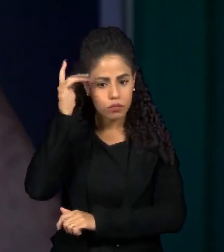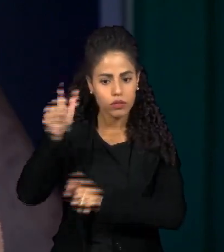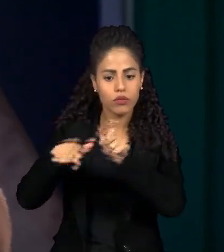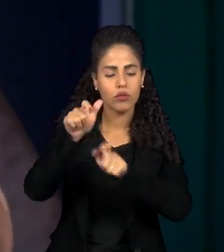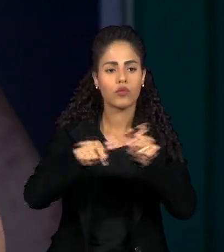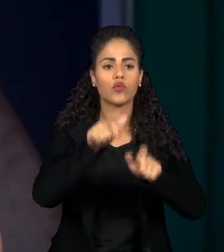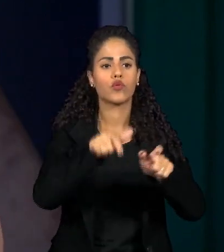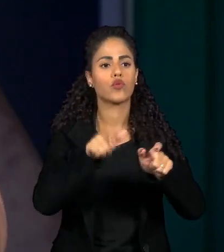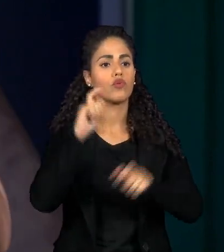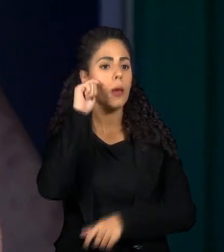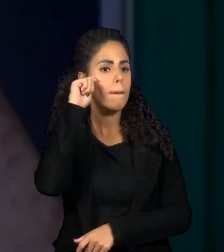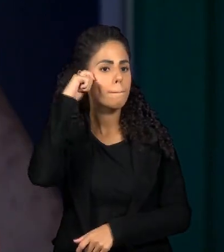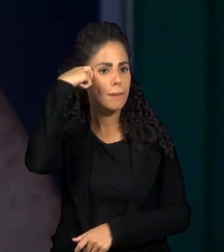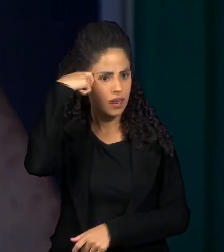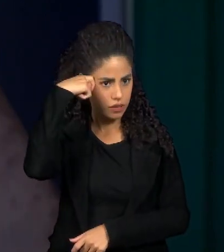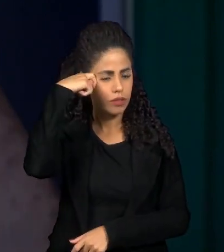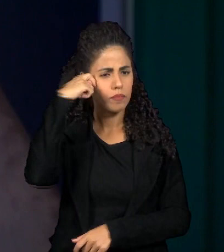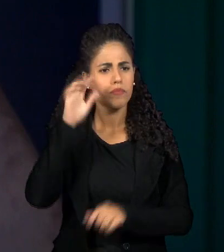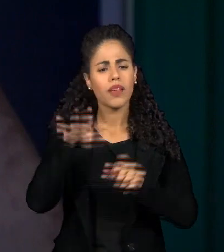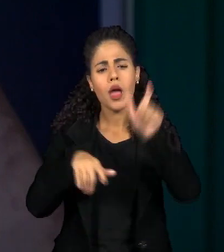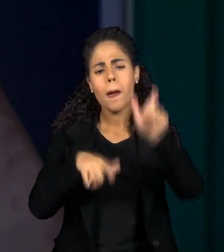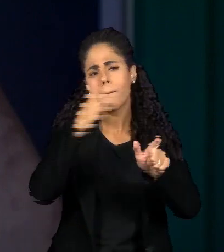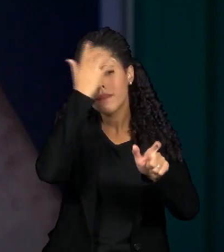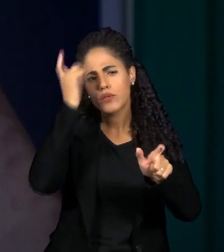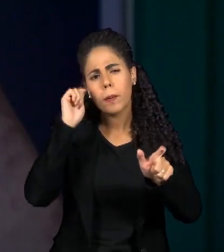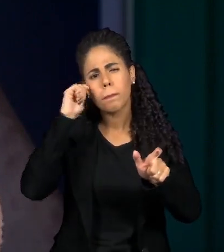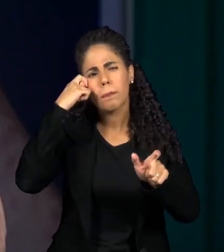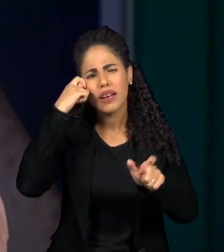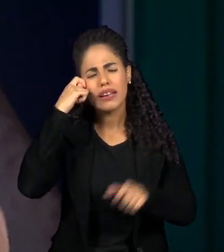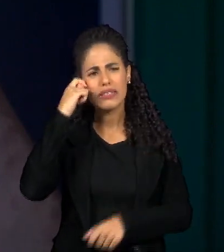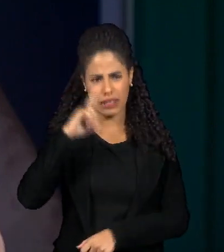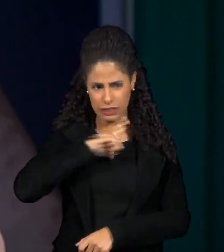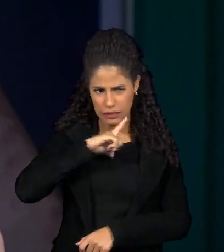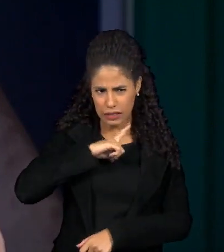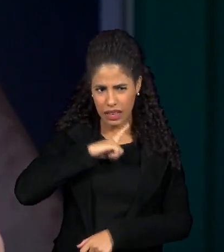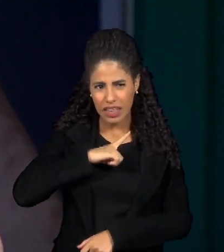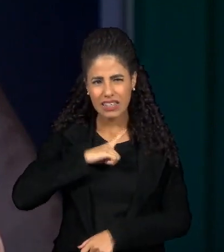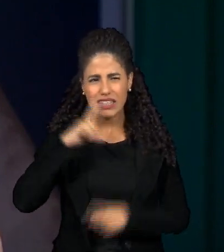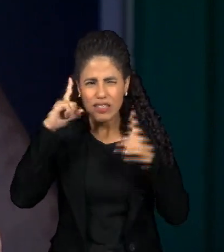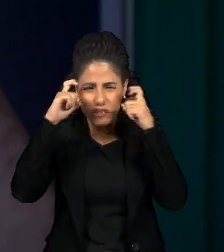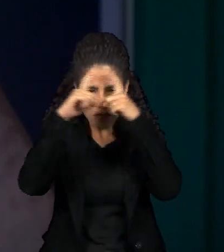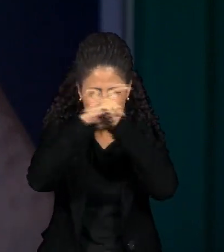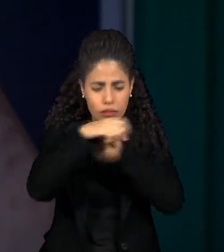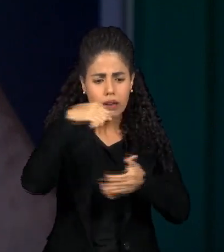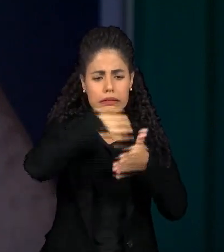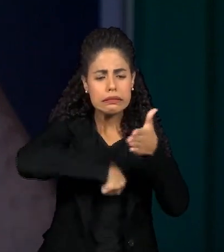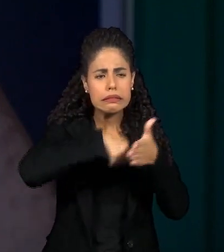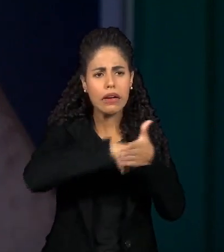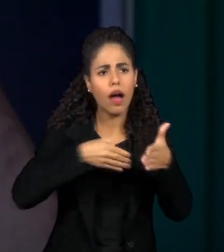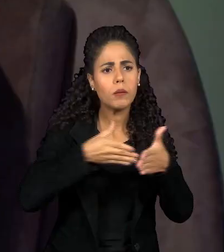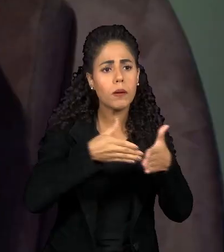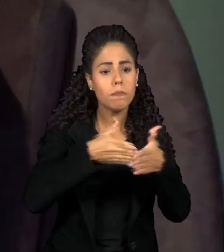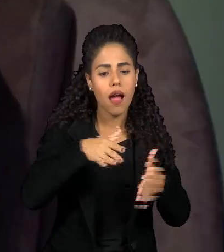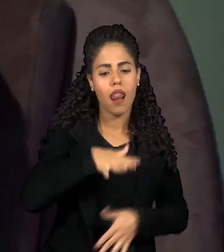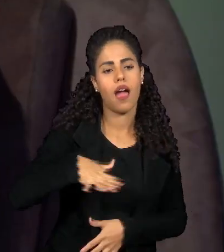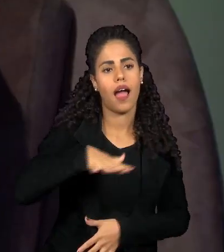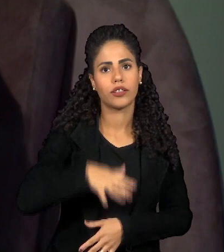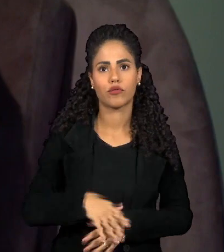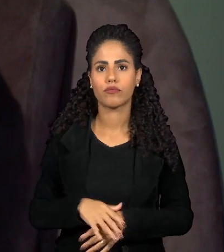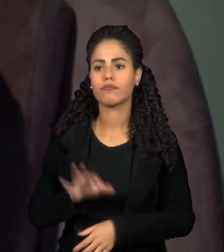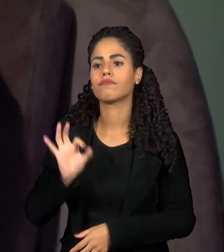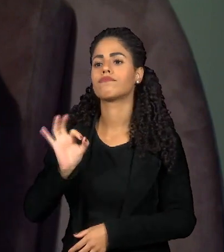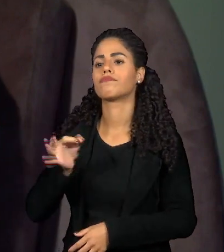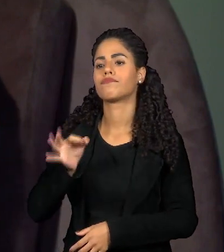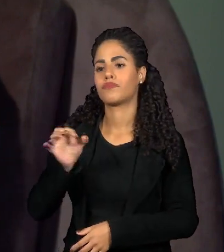indesejáveis. Os negros têm dificuldade de manter-se nesse espaço de luta do território urbano? Com certeza,